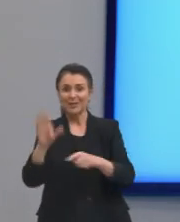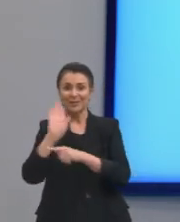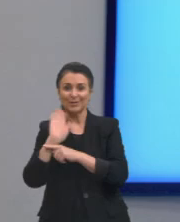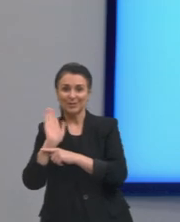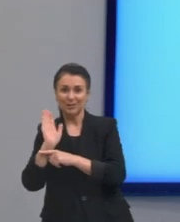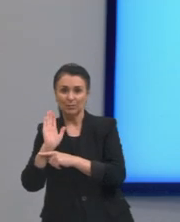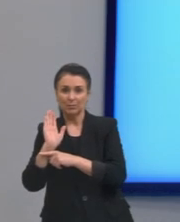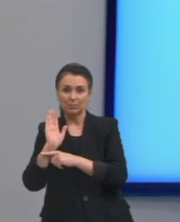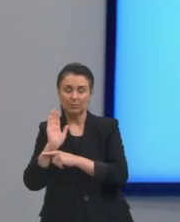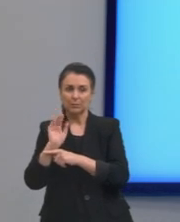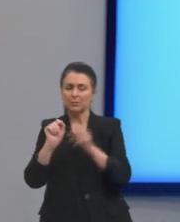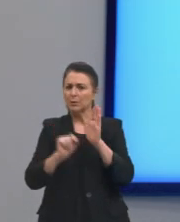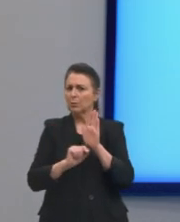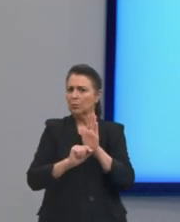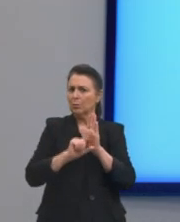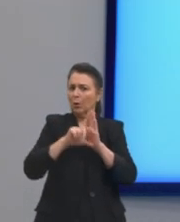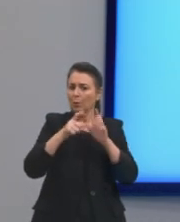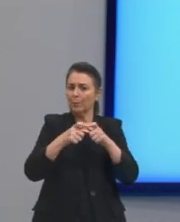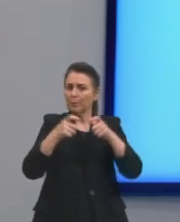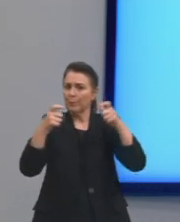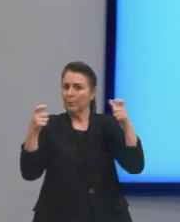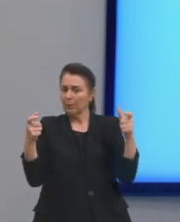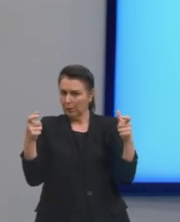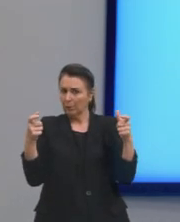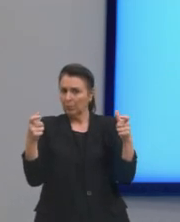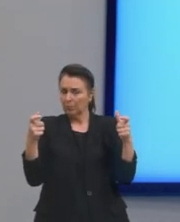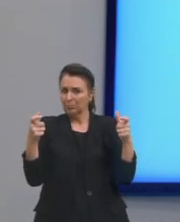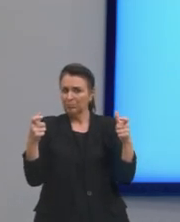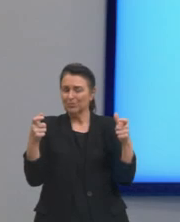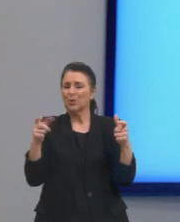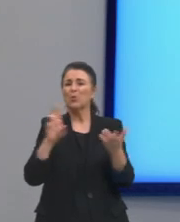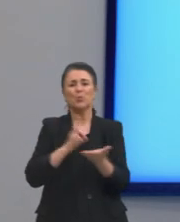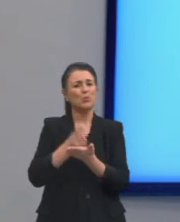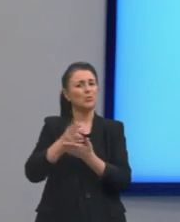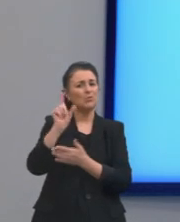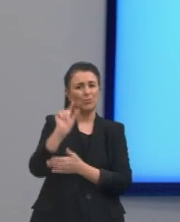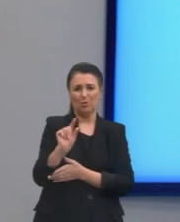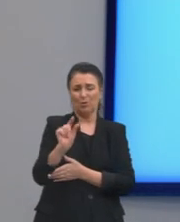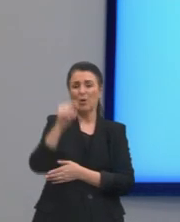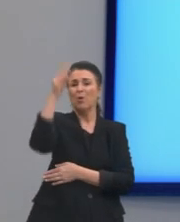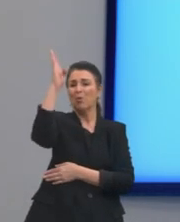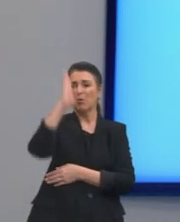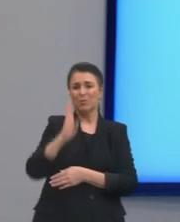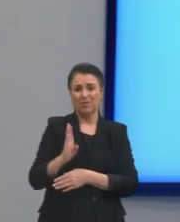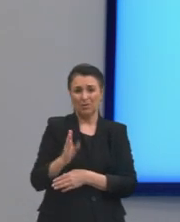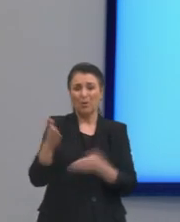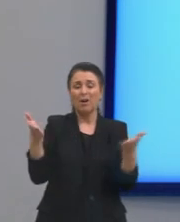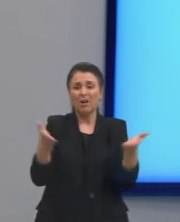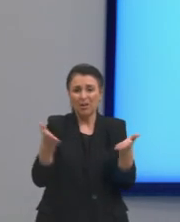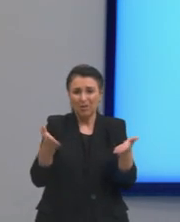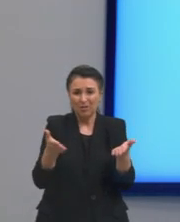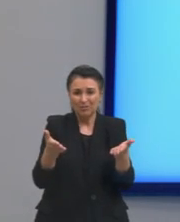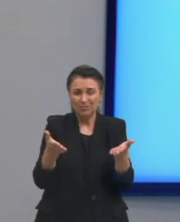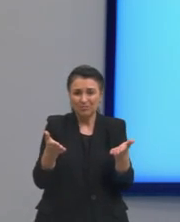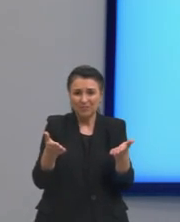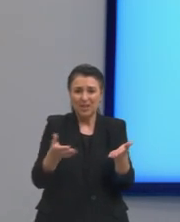esse crescimento porém além de insuficiente o Brasil é apenas o